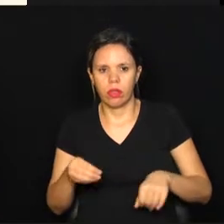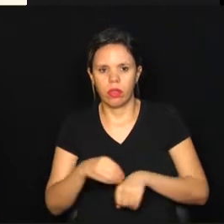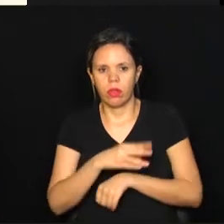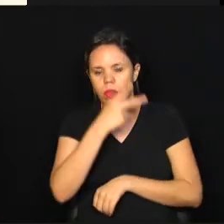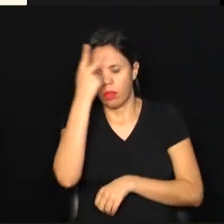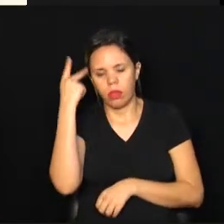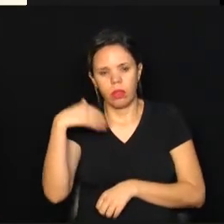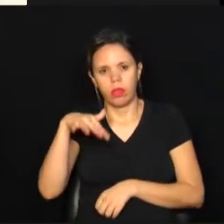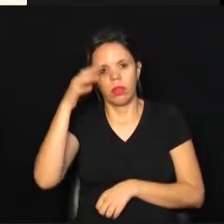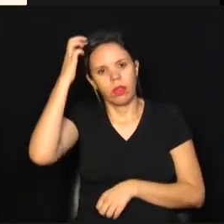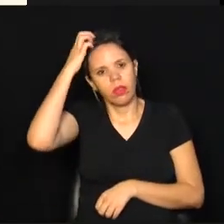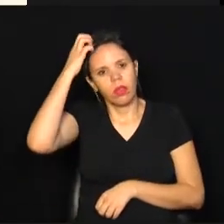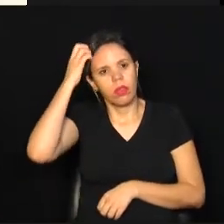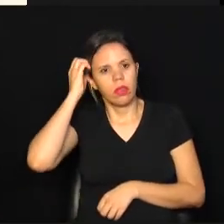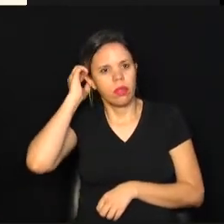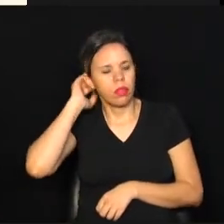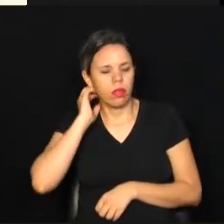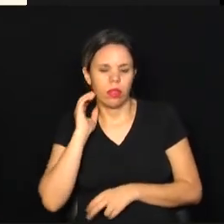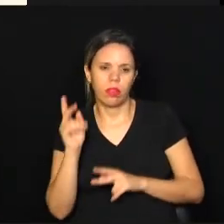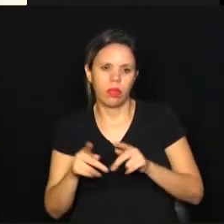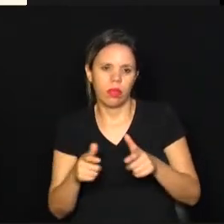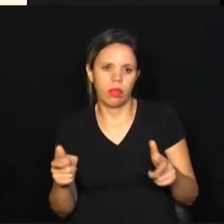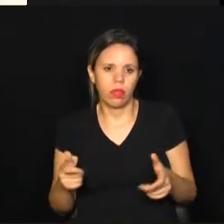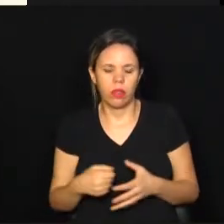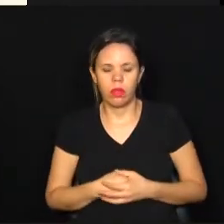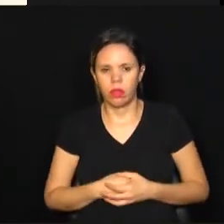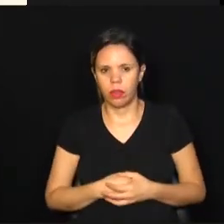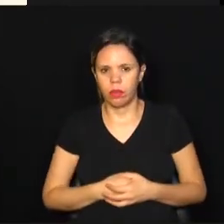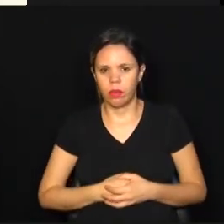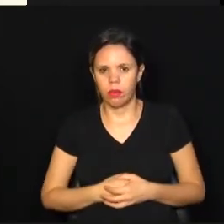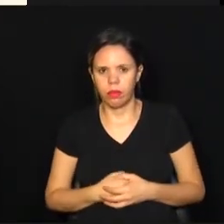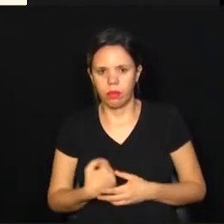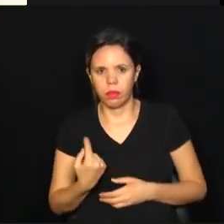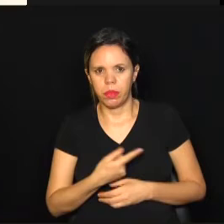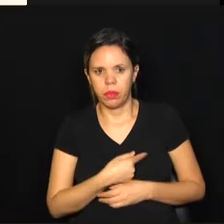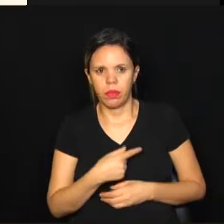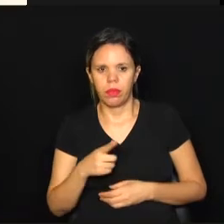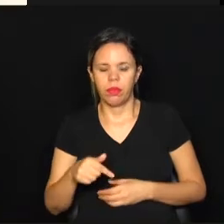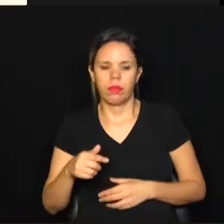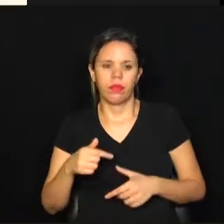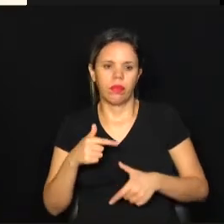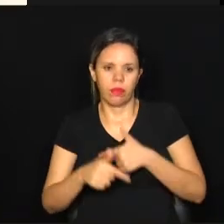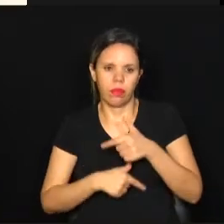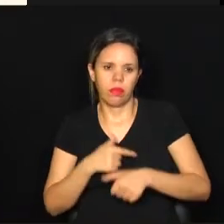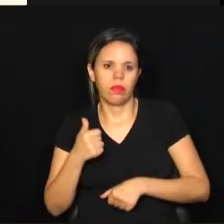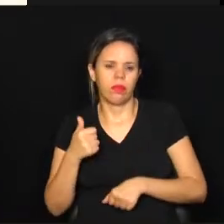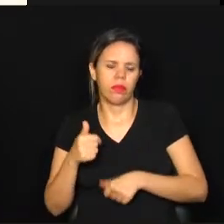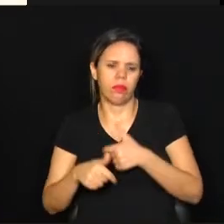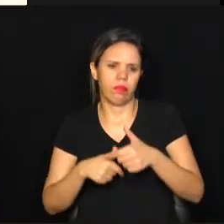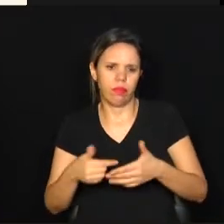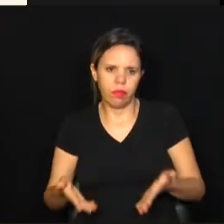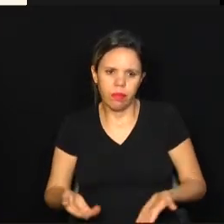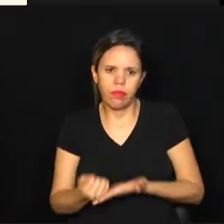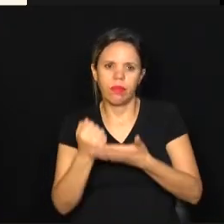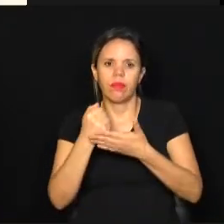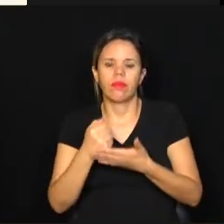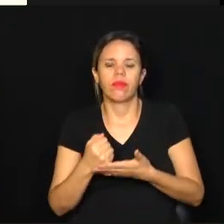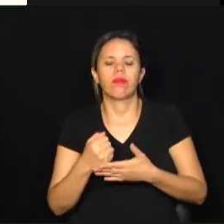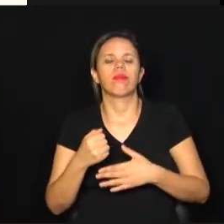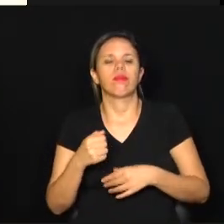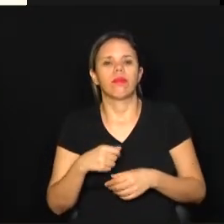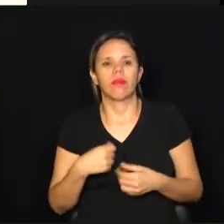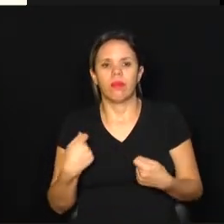população, que é a população que é a nossa mão de obra, a população que trabalha, a população que precisa de